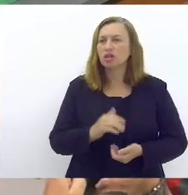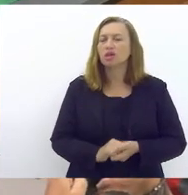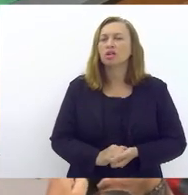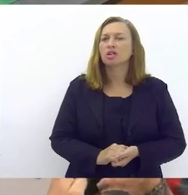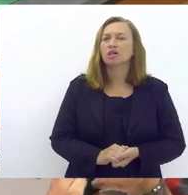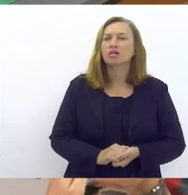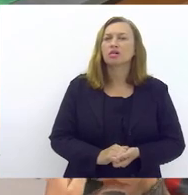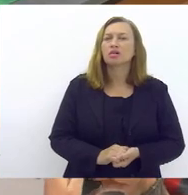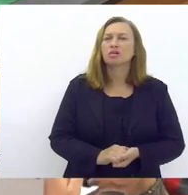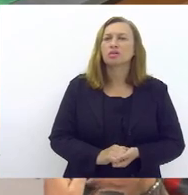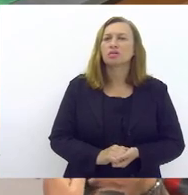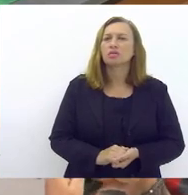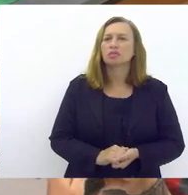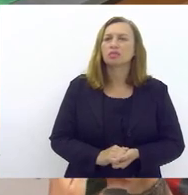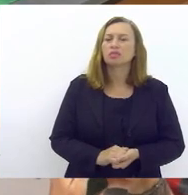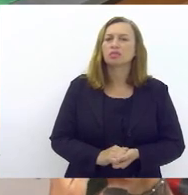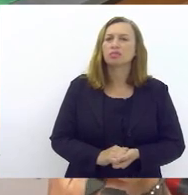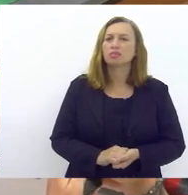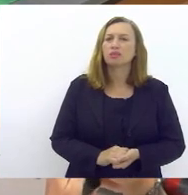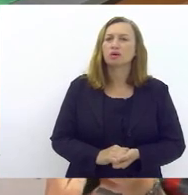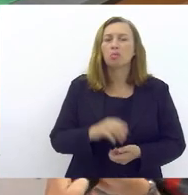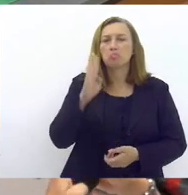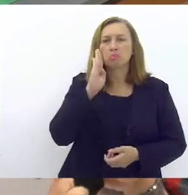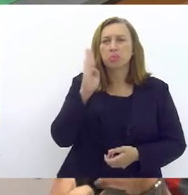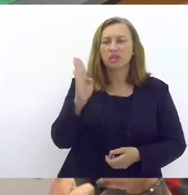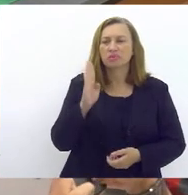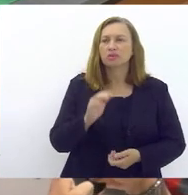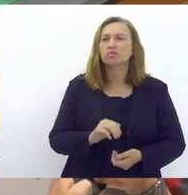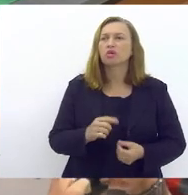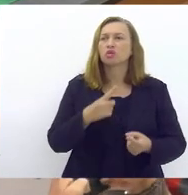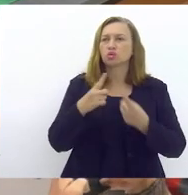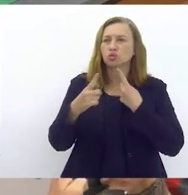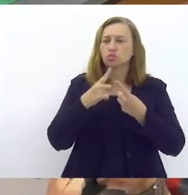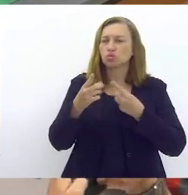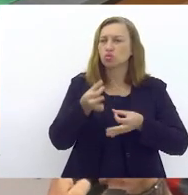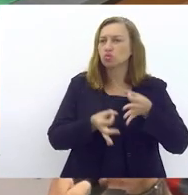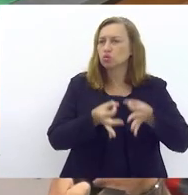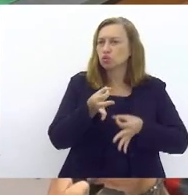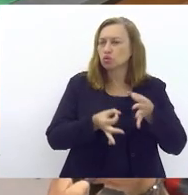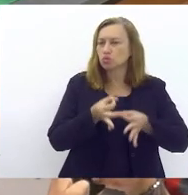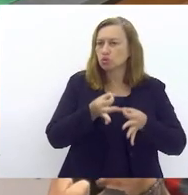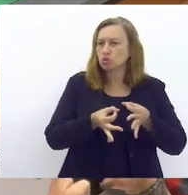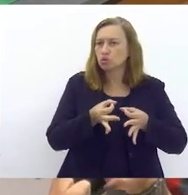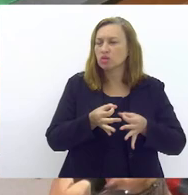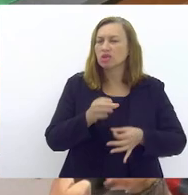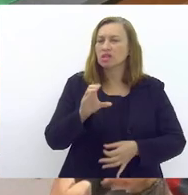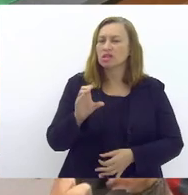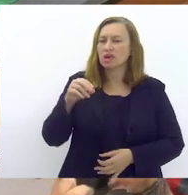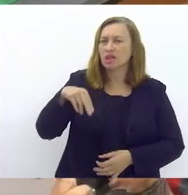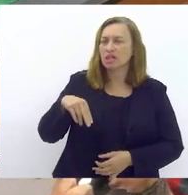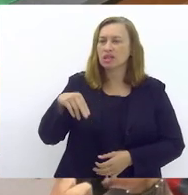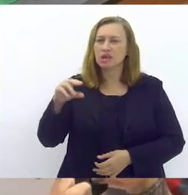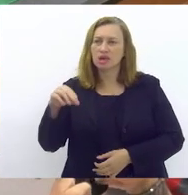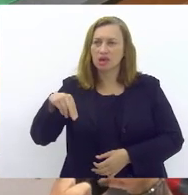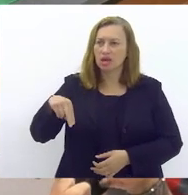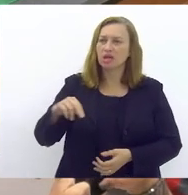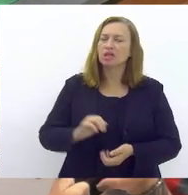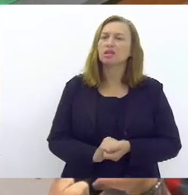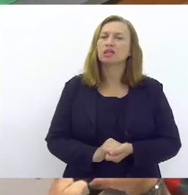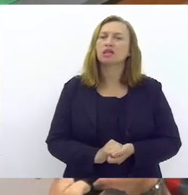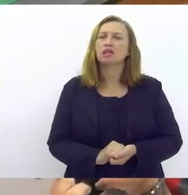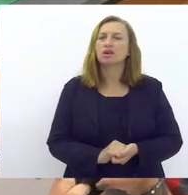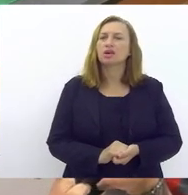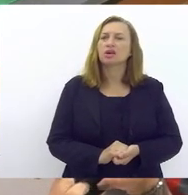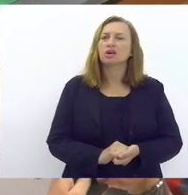trouxe aqui os principais ali, debates jurídicos, a posição da CNM, a